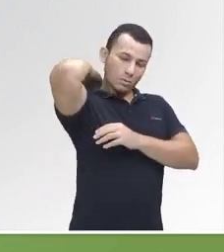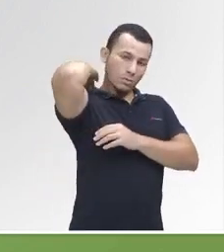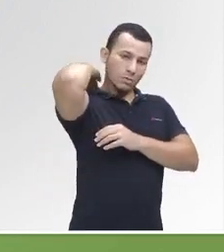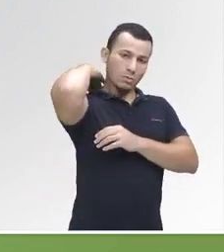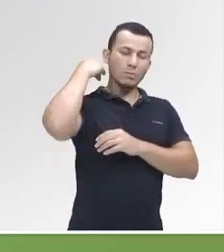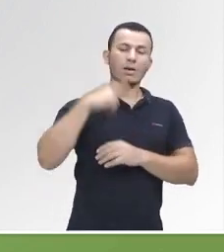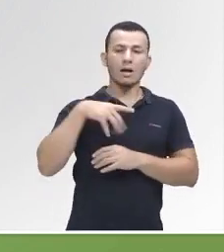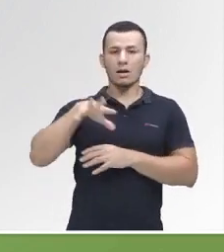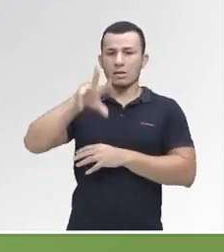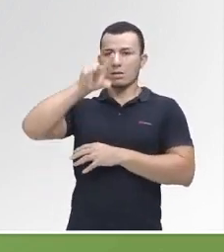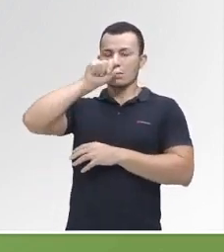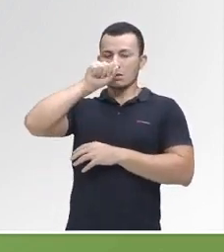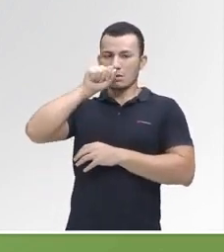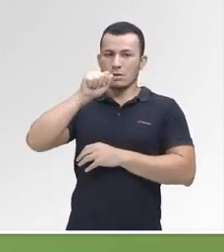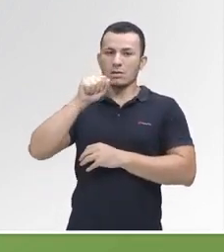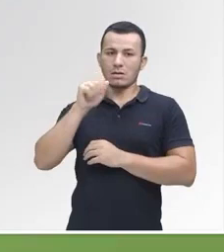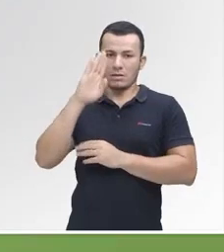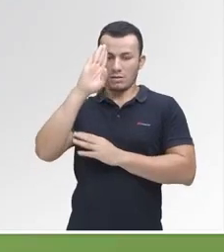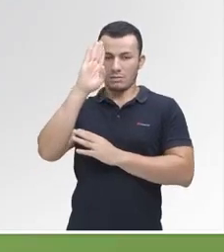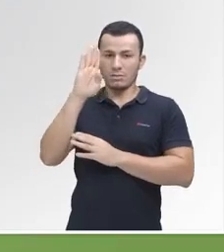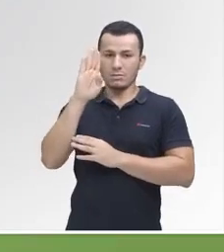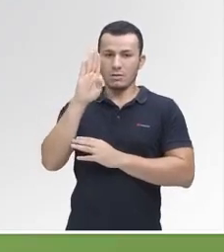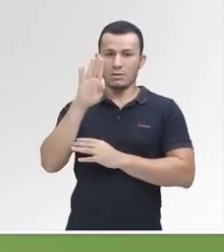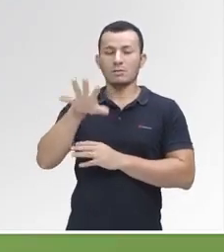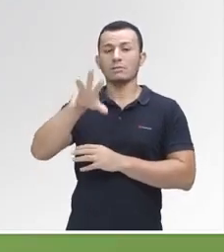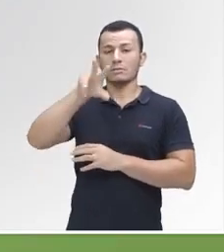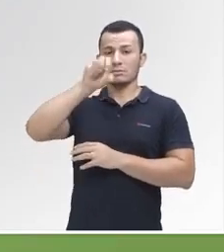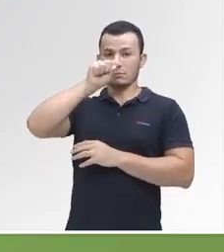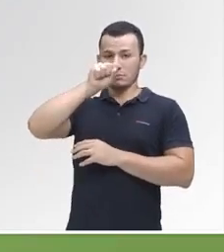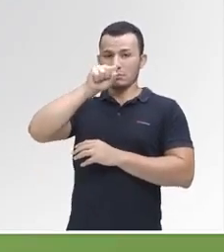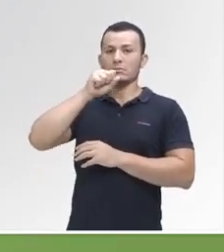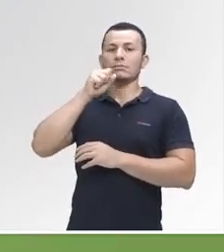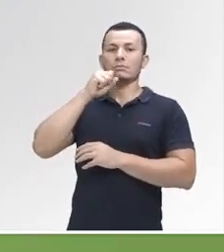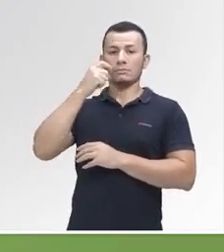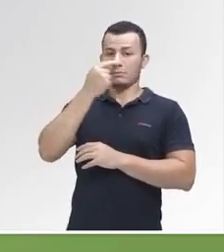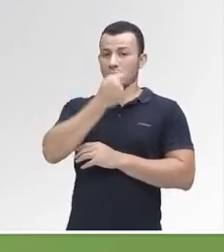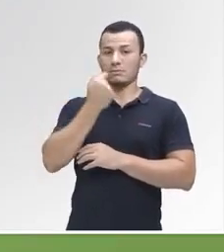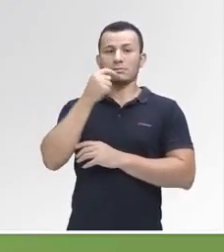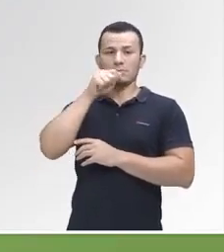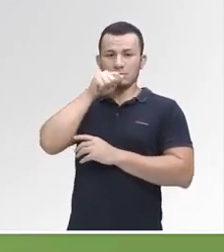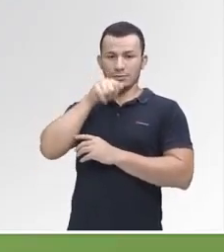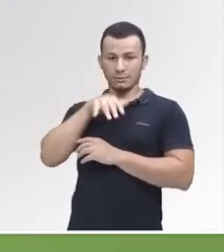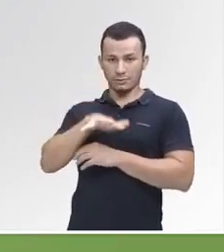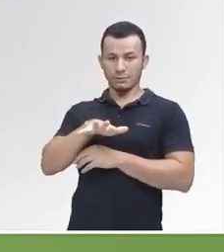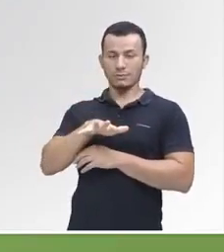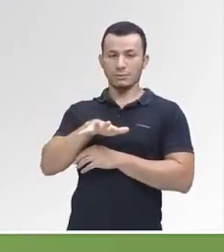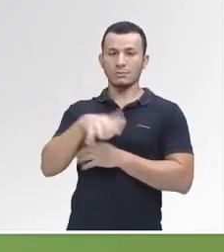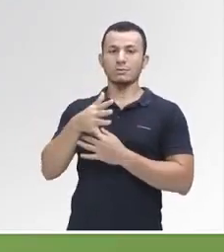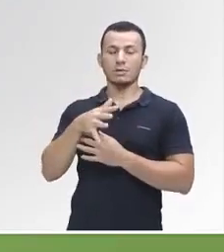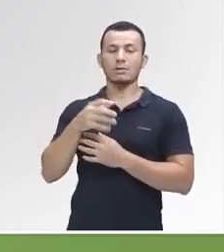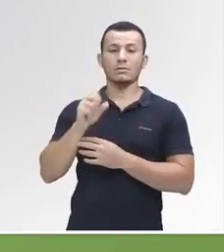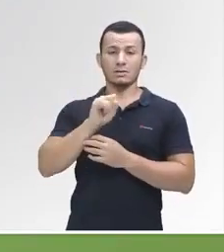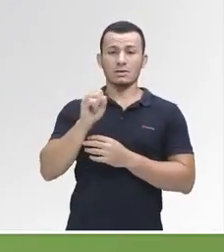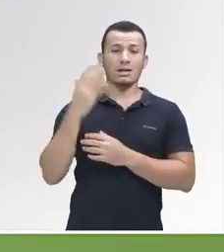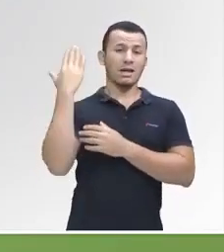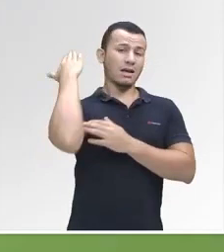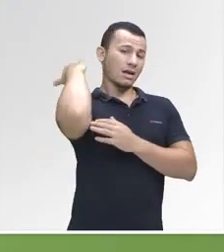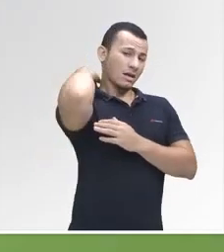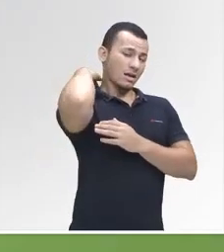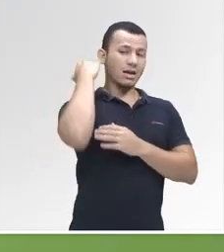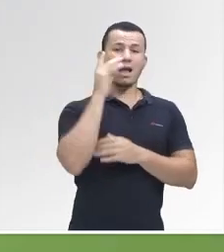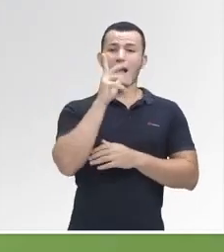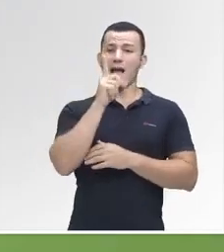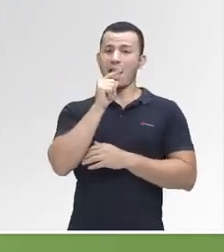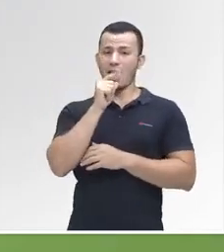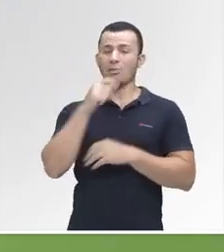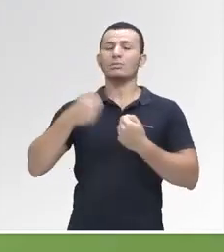pela respiração, que inspiramos e expiramos. Então, quando ele está cheio de água, é necessário que seja feita uma